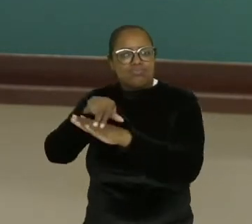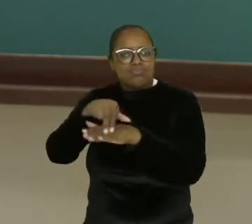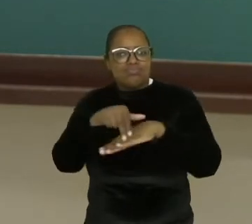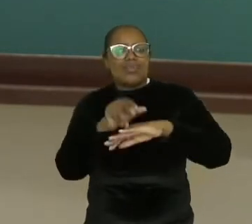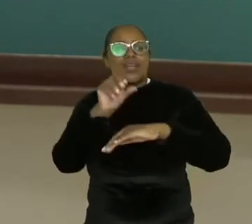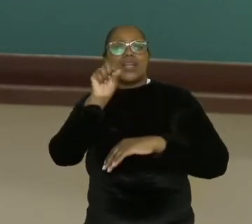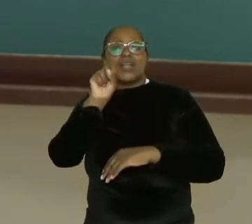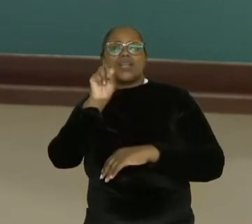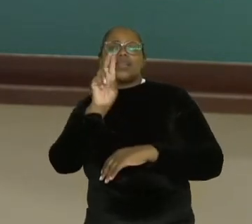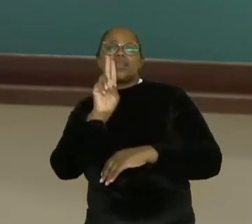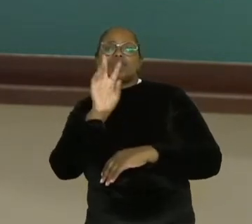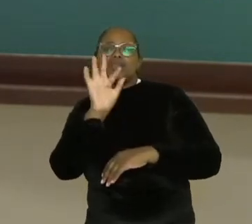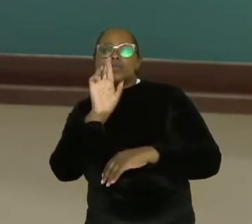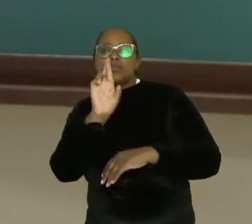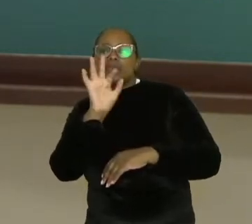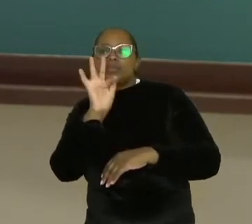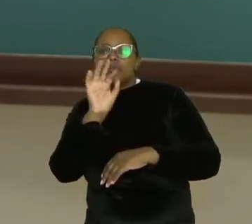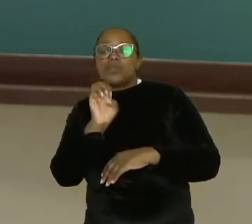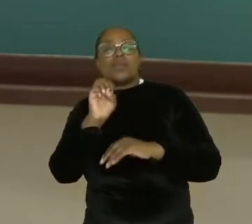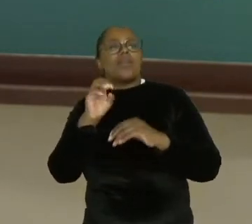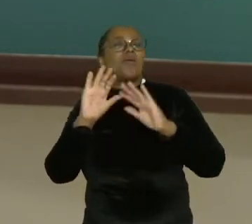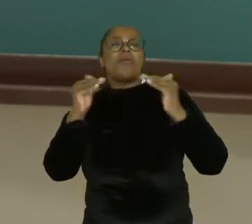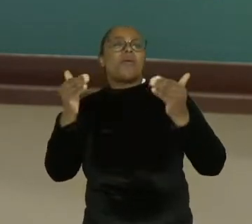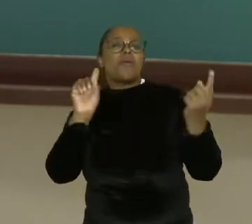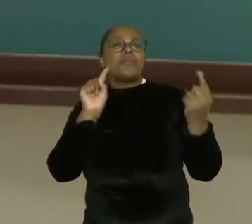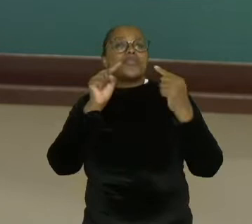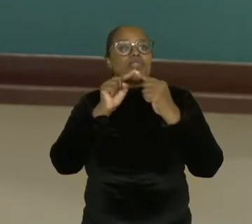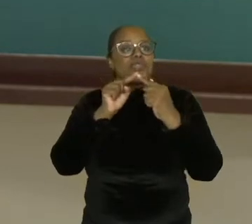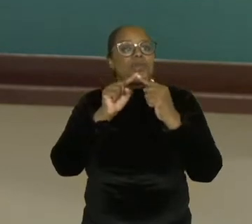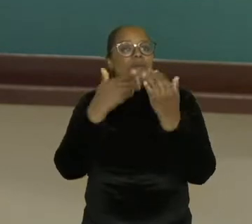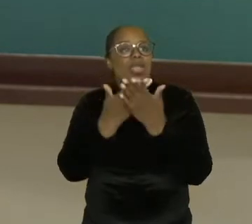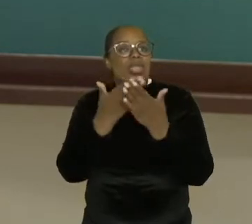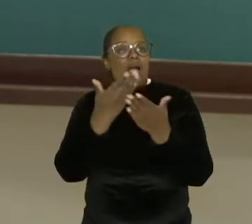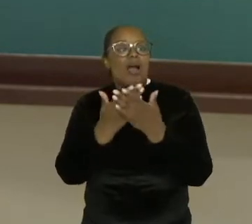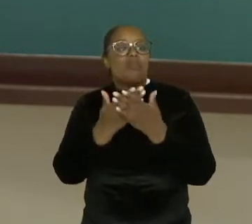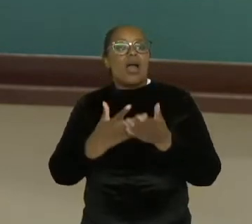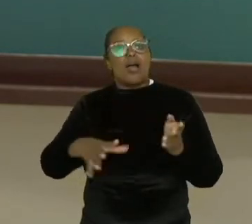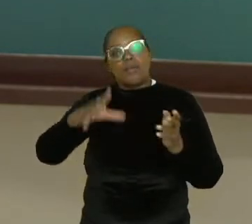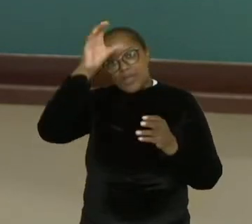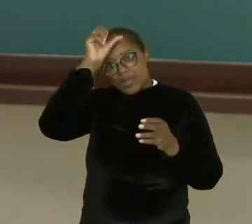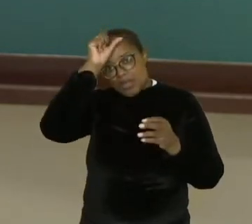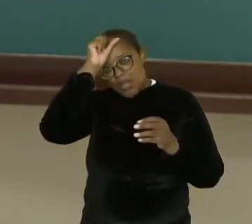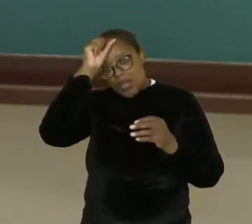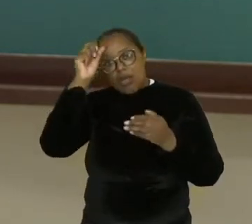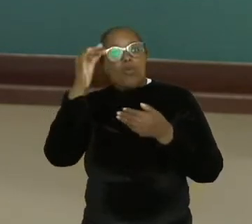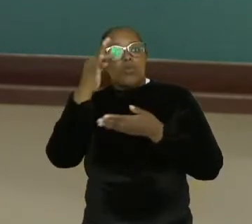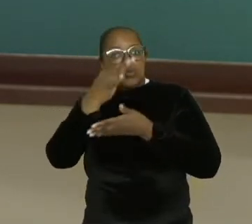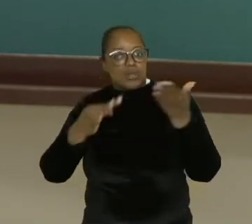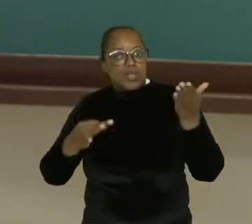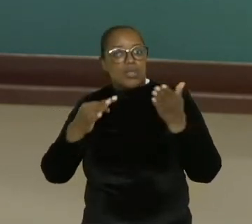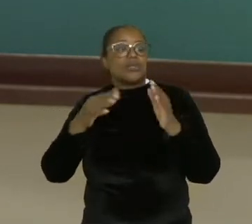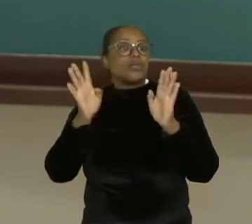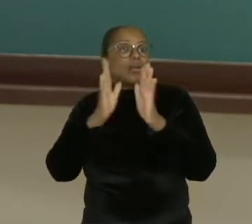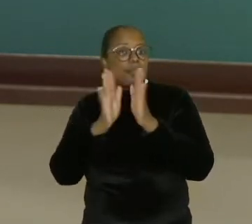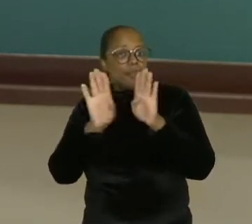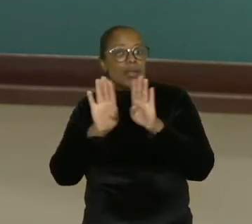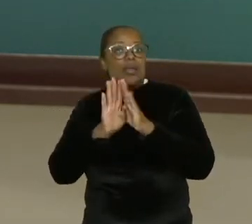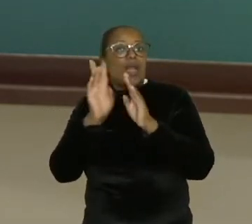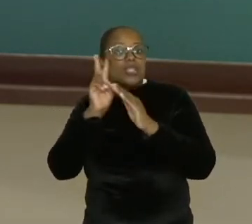Qual é o objetivo da aula? Compreender os contextos históricos, culturais e o papel social do